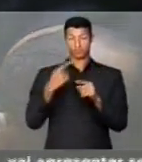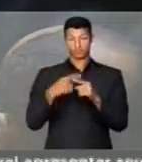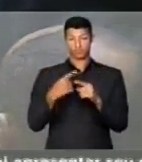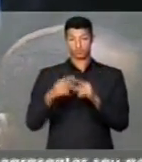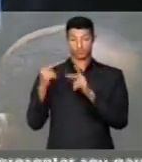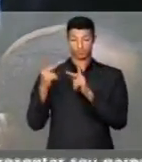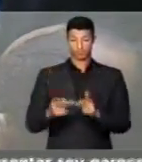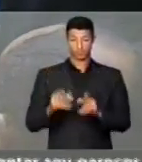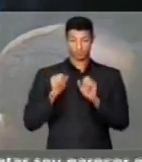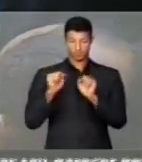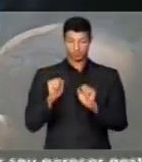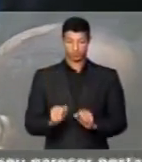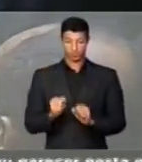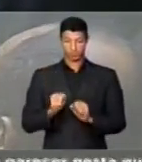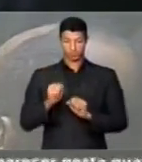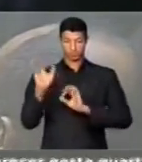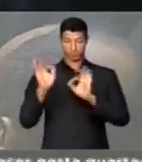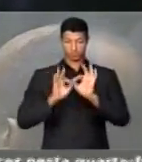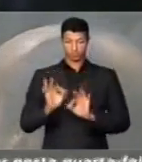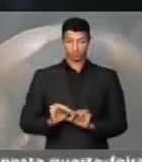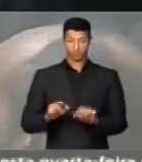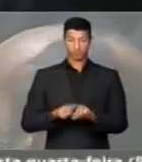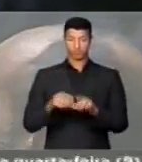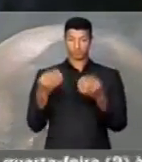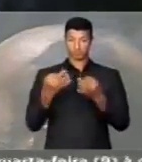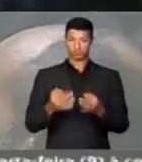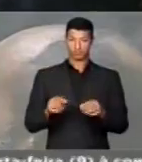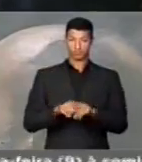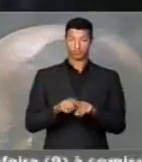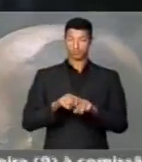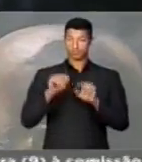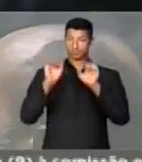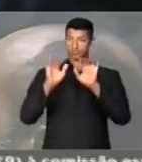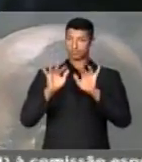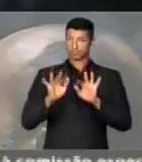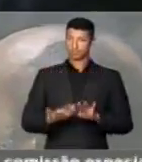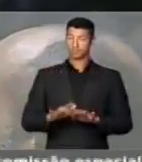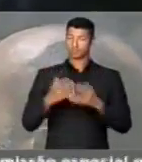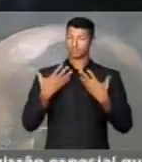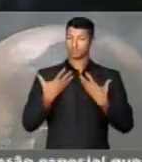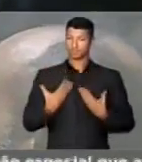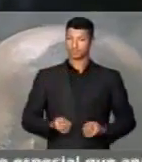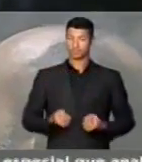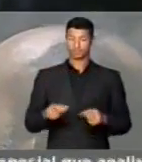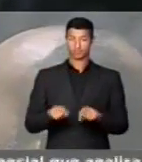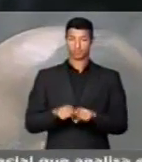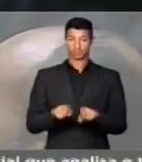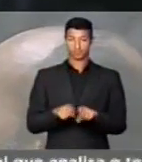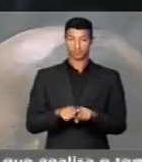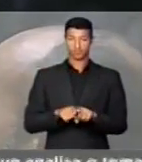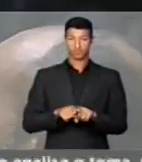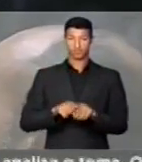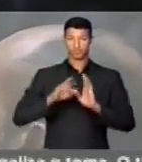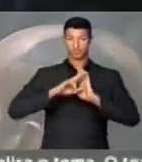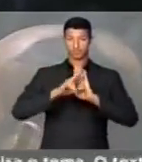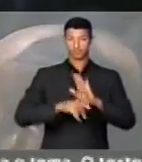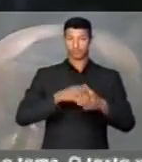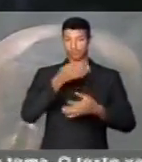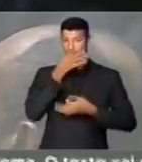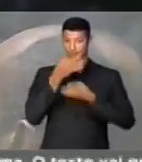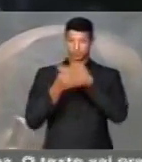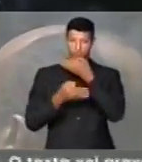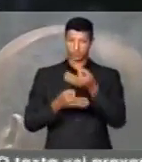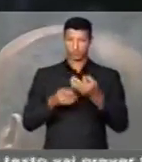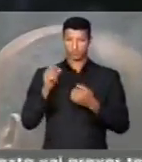o projeto podia ser aperfeiçoado. A relatora estava aceitando, inclusive, uma série de